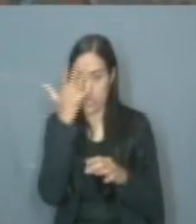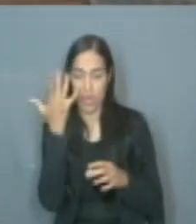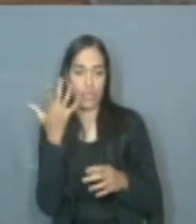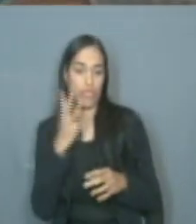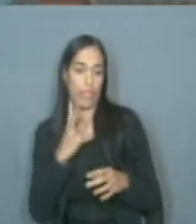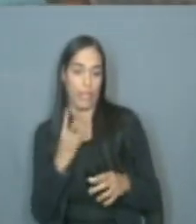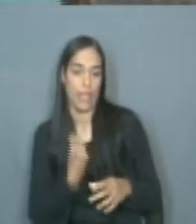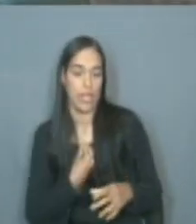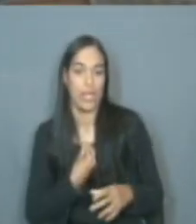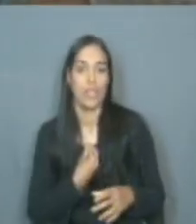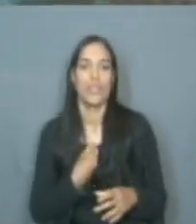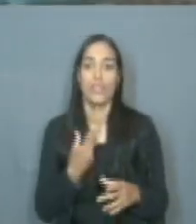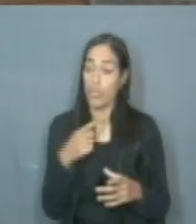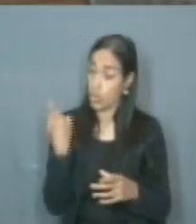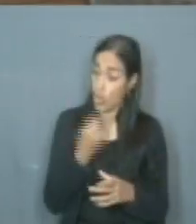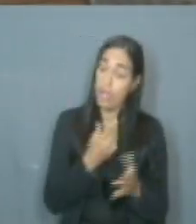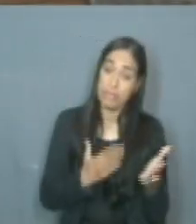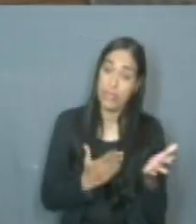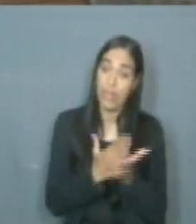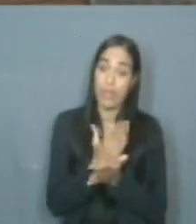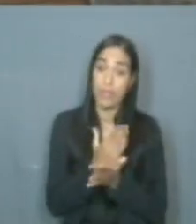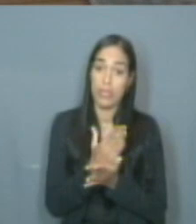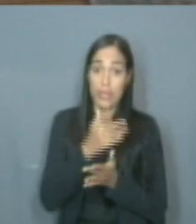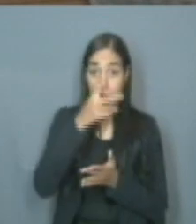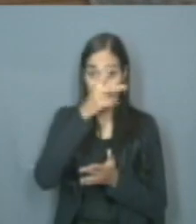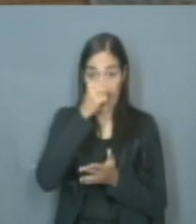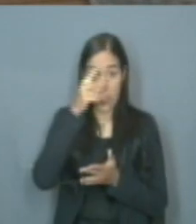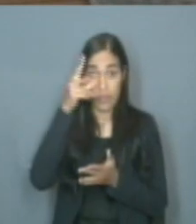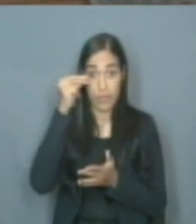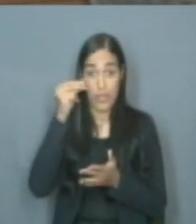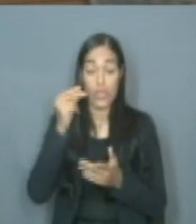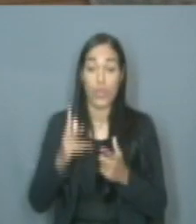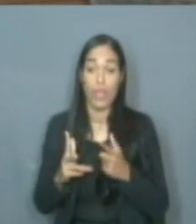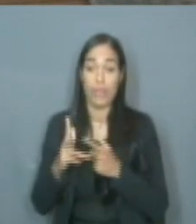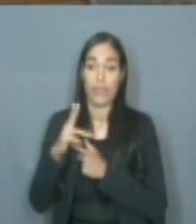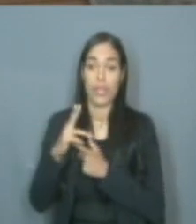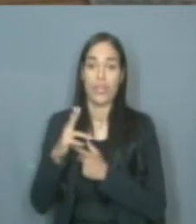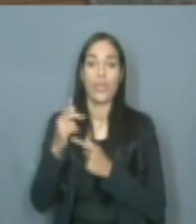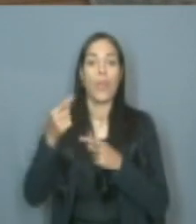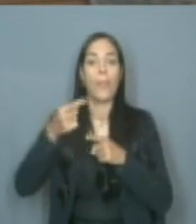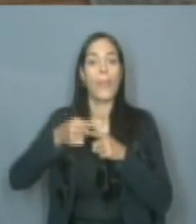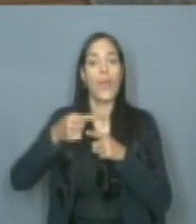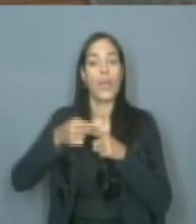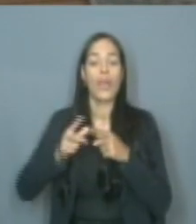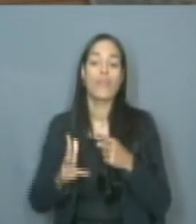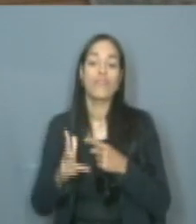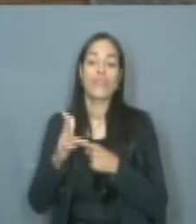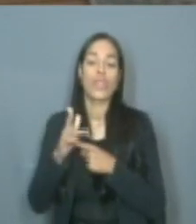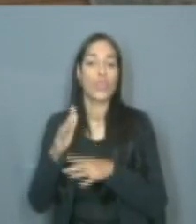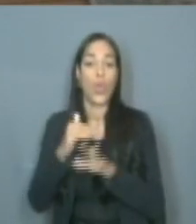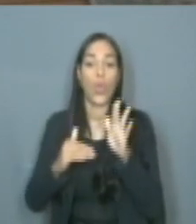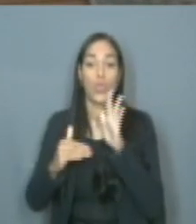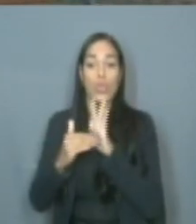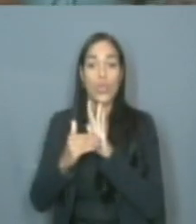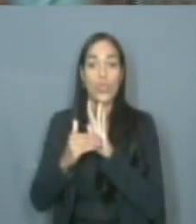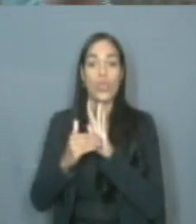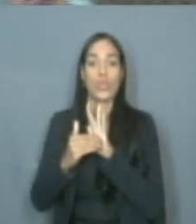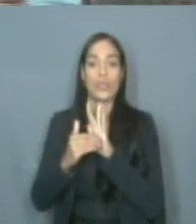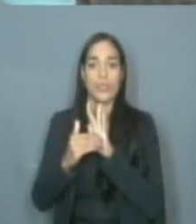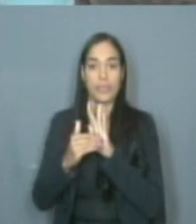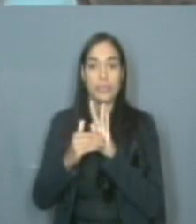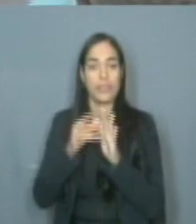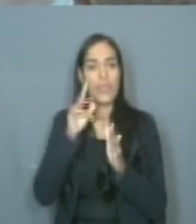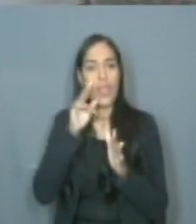tal. E a gente aprovou aqui na casa. Quando chegou lá na prefeitura, o prefeito vetou. Por que que ele vetou tudo? Eu fiz questão de ver